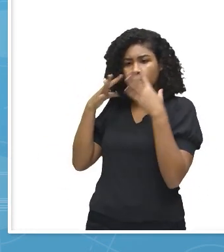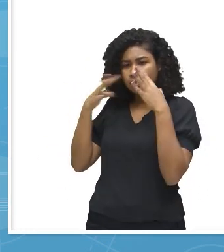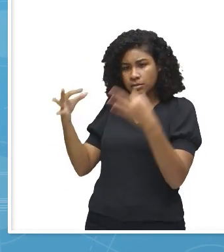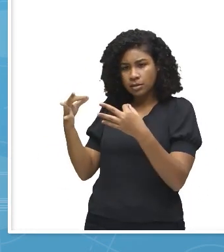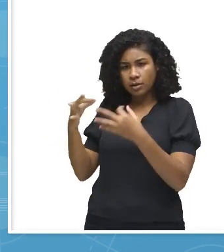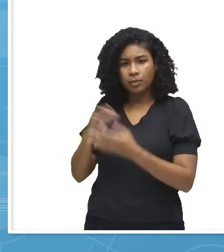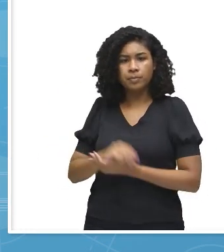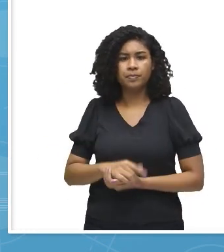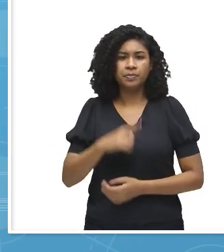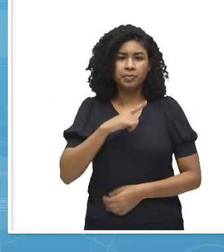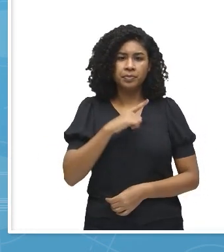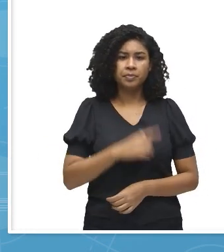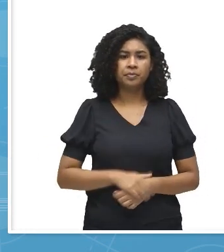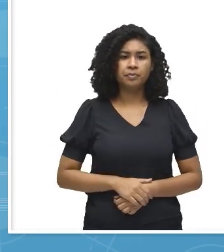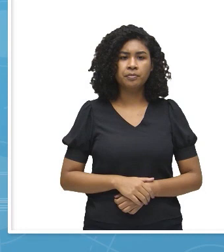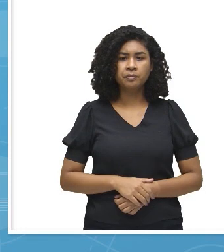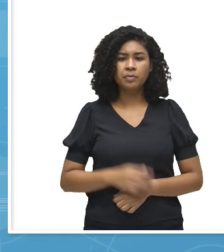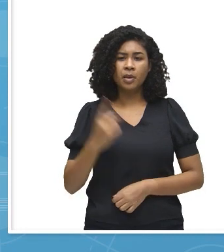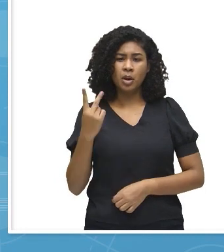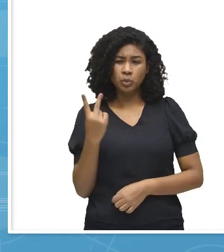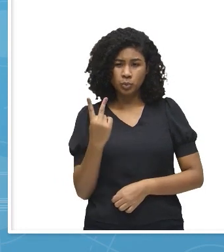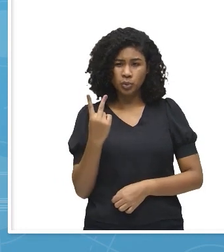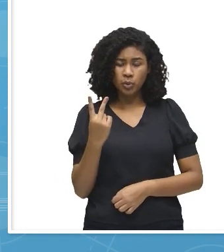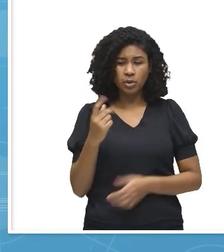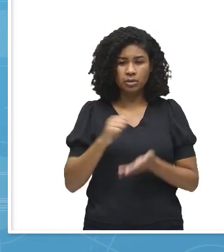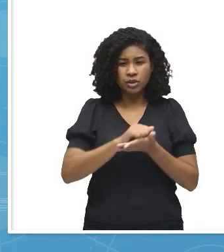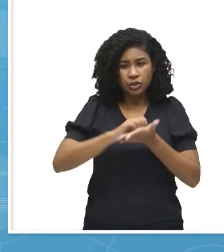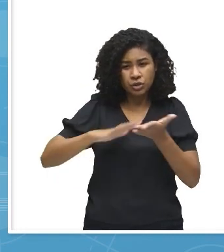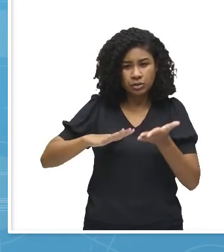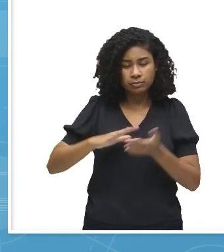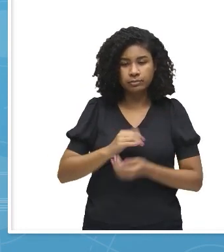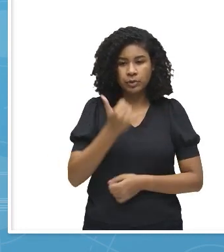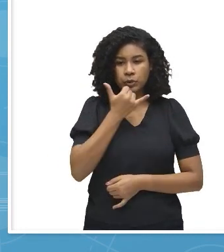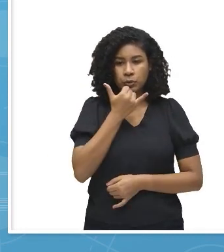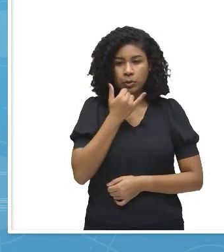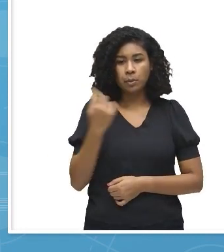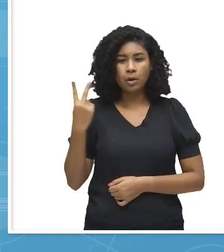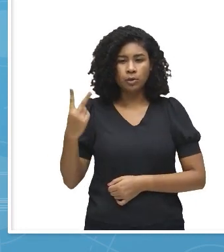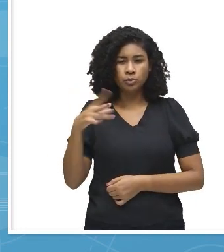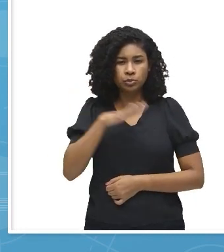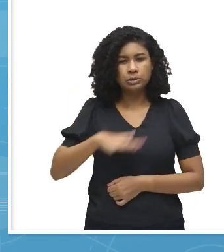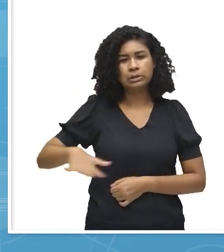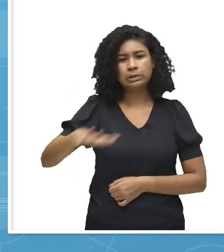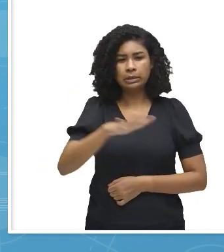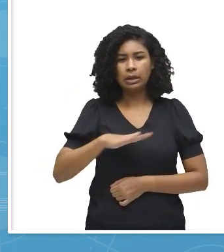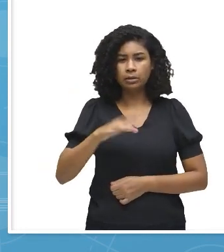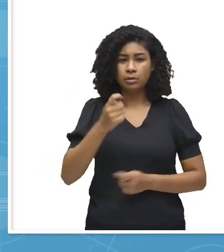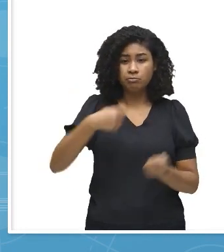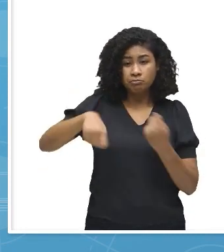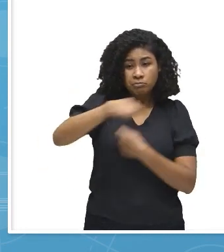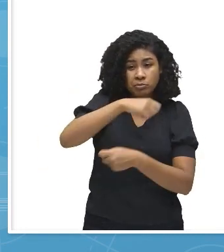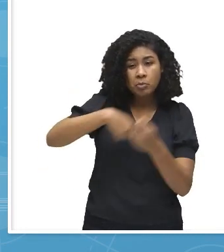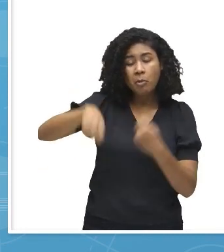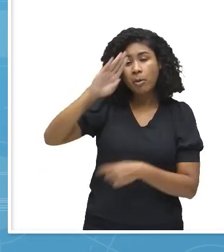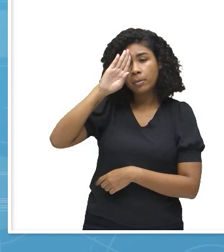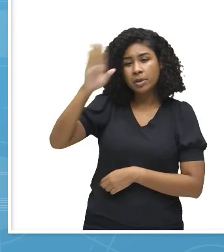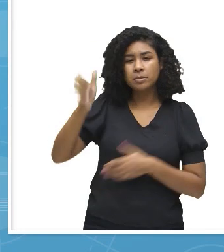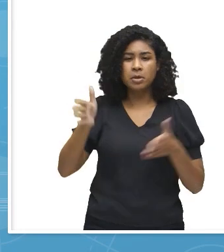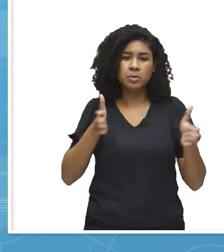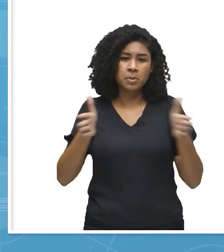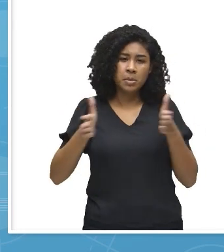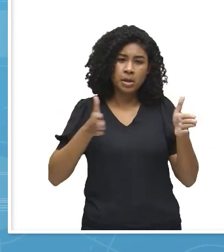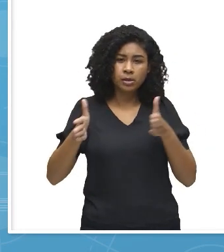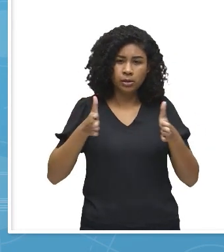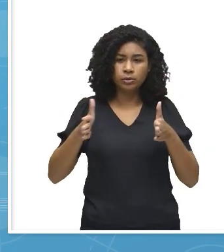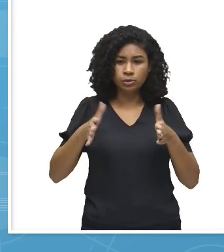duas atividades econômicas, elas destacaram-se aí durante o período colonial brasileiro, tá,